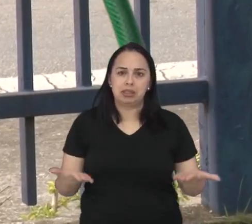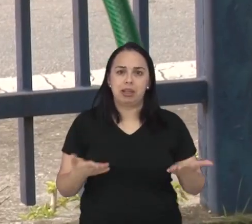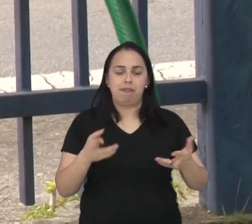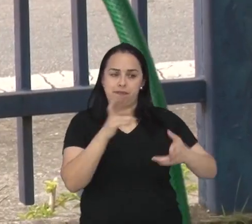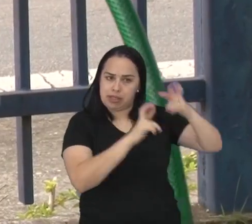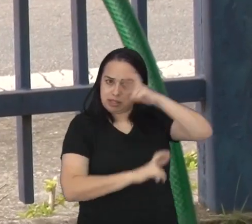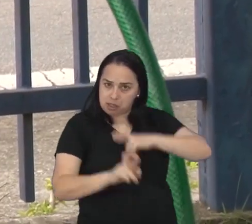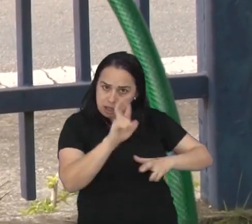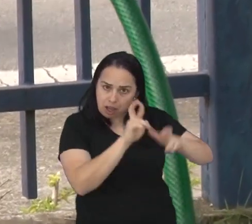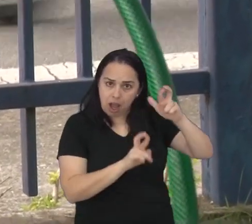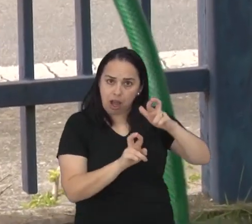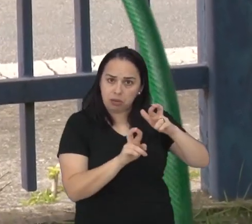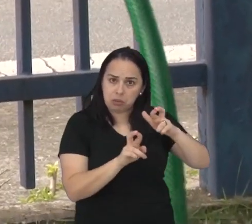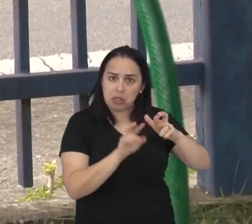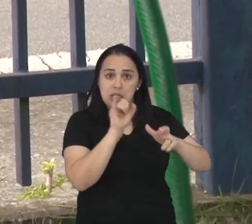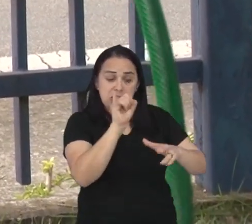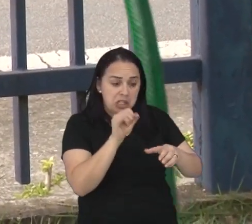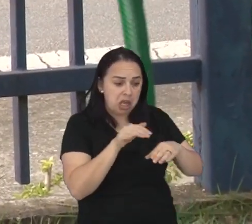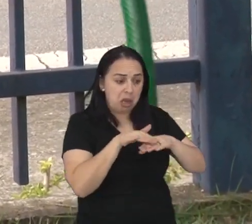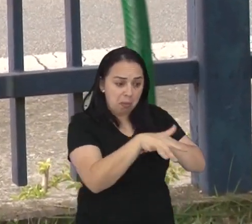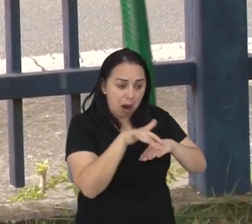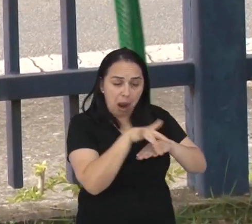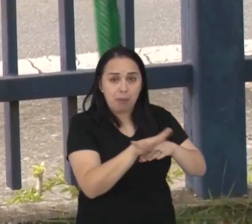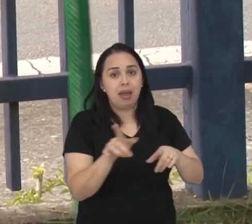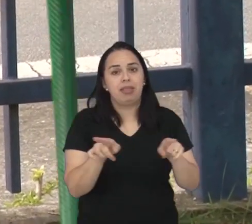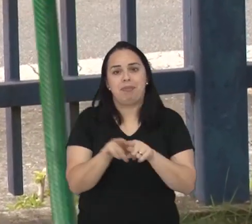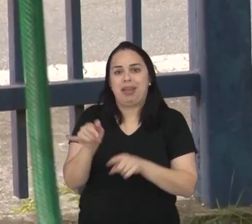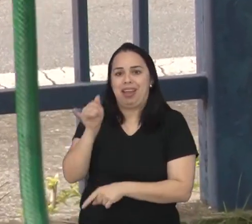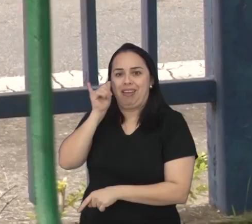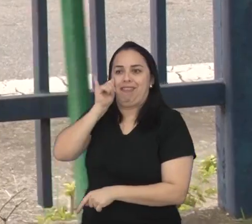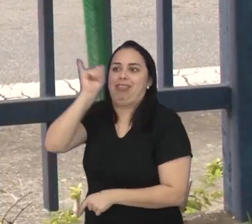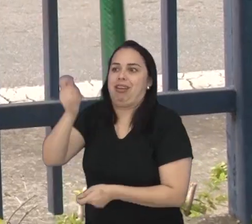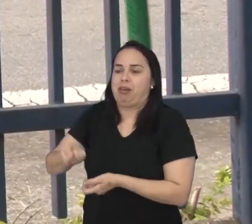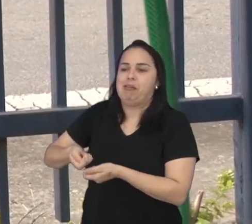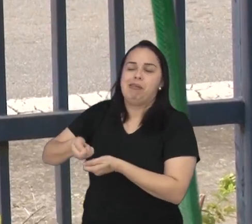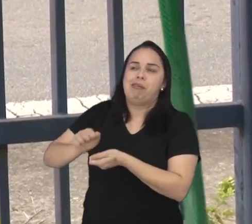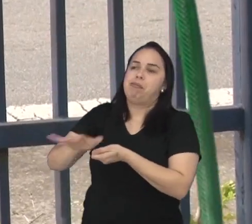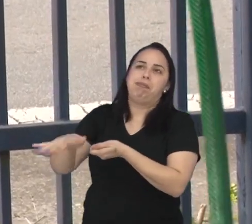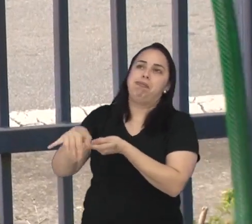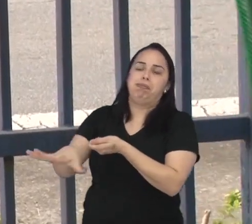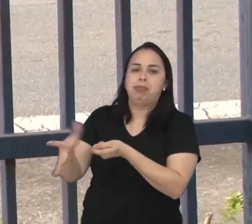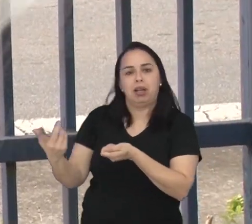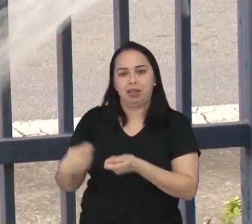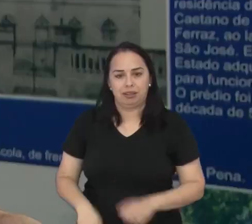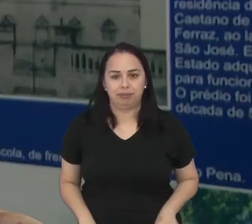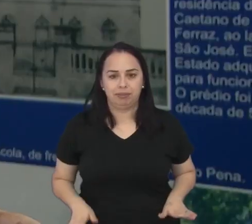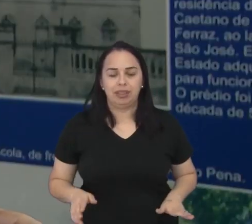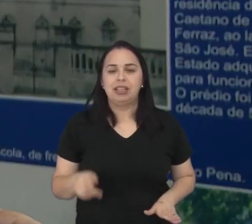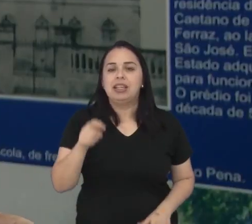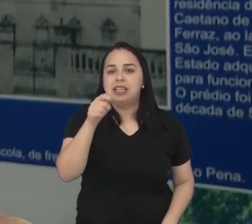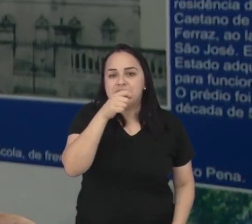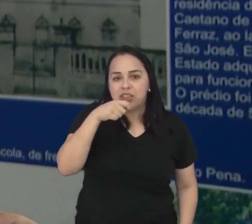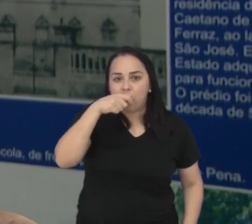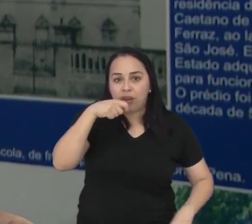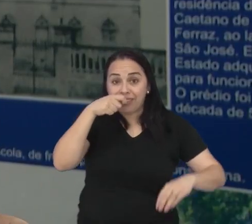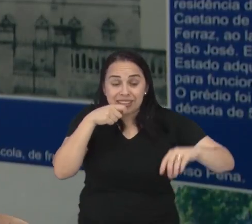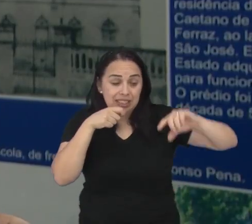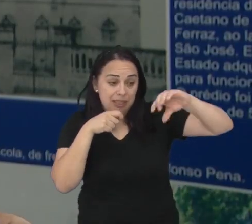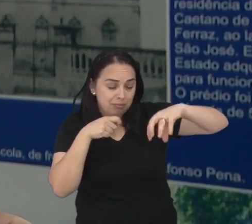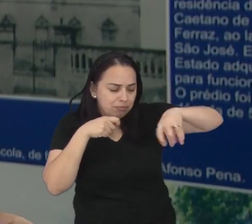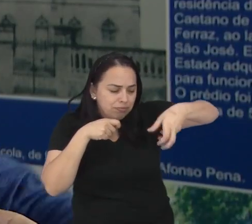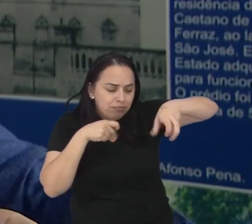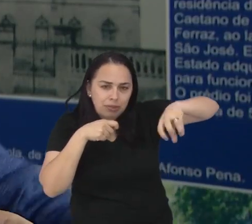seja fiscalizando possíveis desperdícios e também evitando próprios gastos desnecessários. Escovar os dentes com a